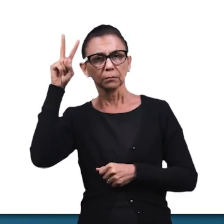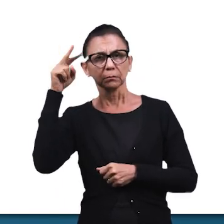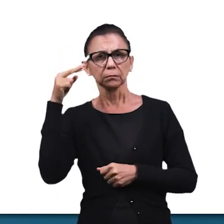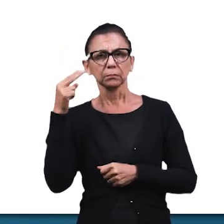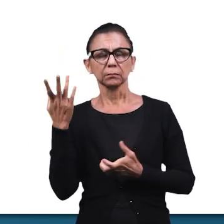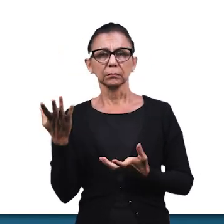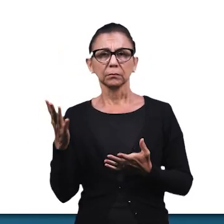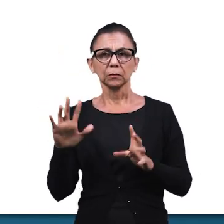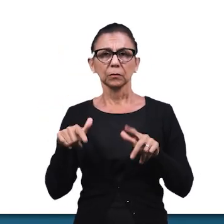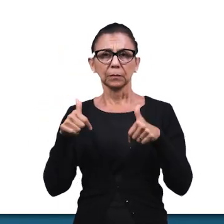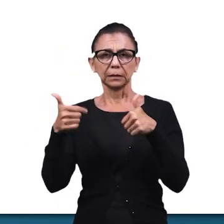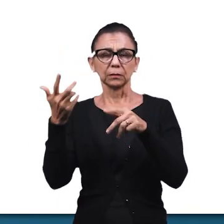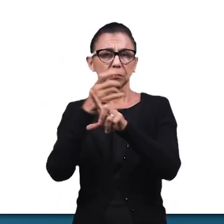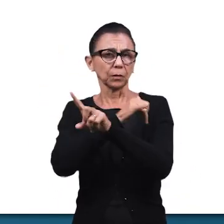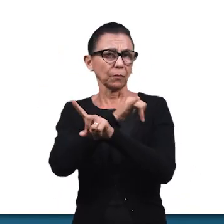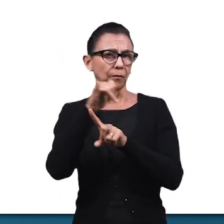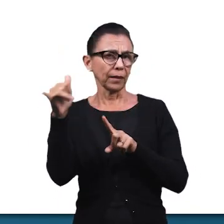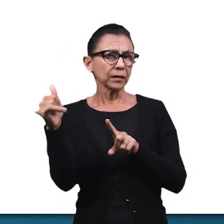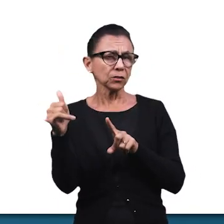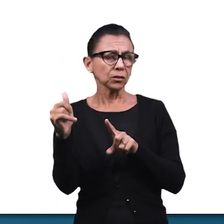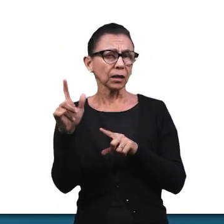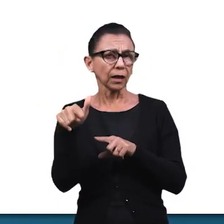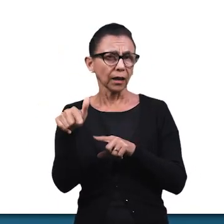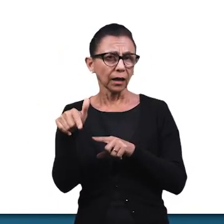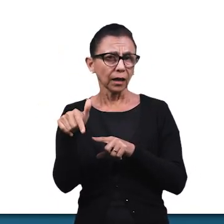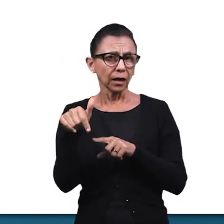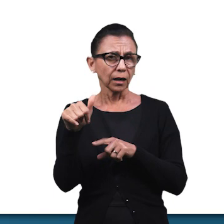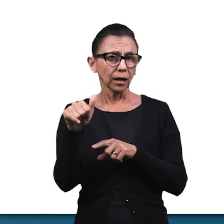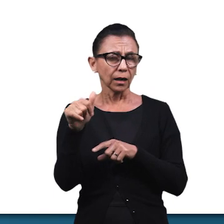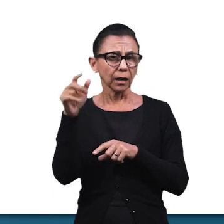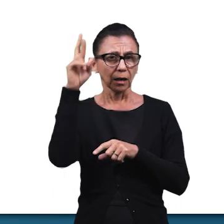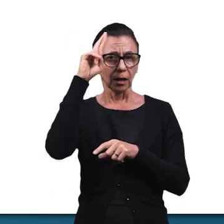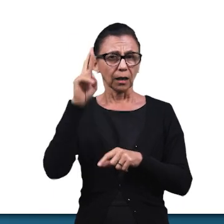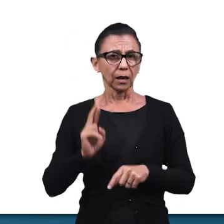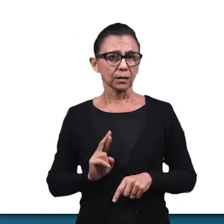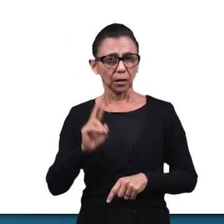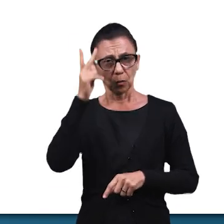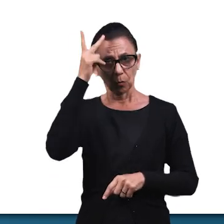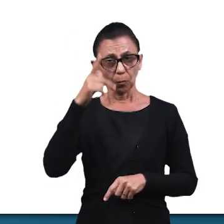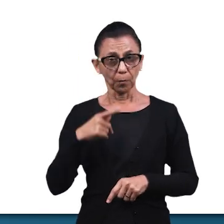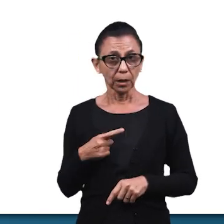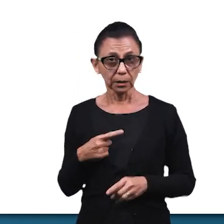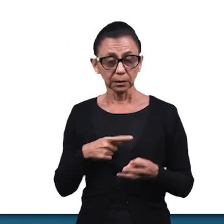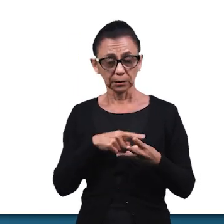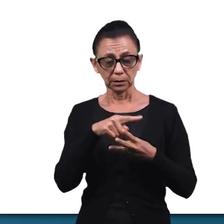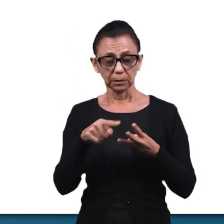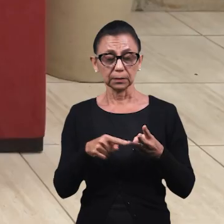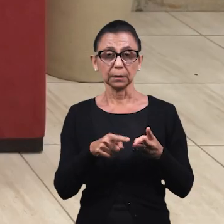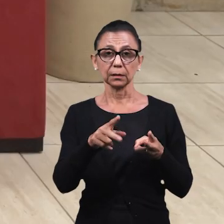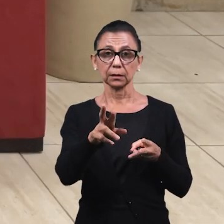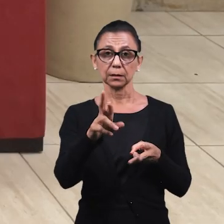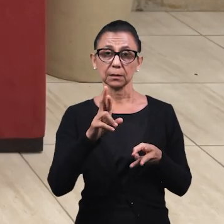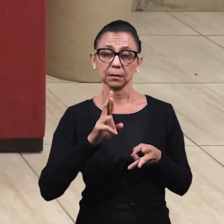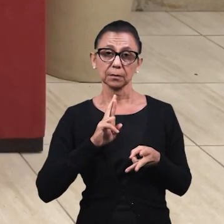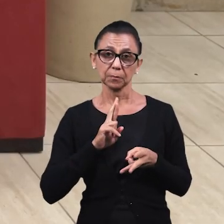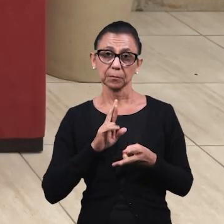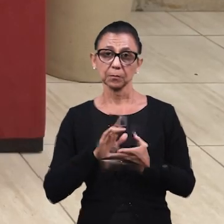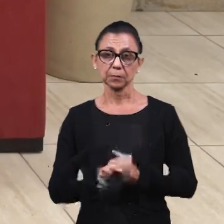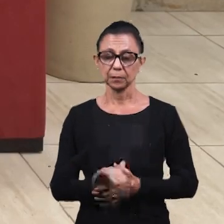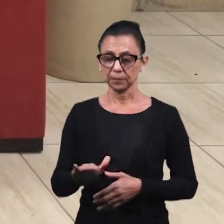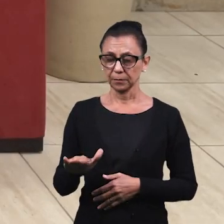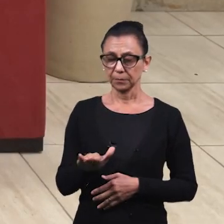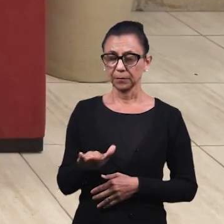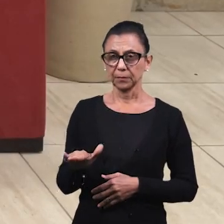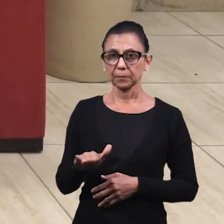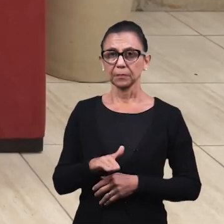Por uma manifestação profética? Pela manifestação da carne? Nós temos 3 respostas. A intermediária